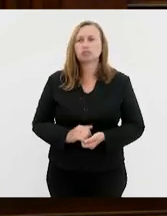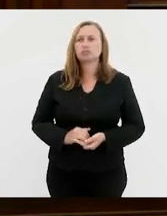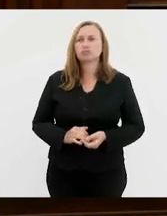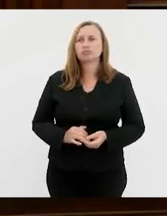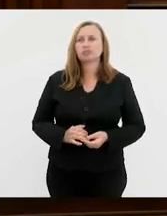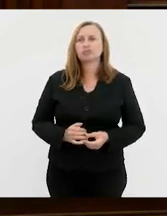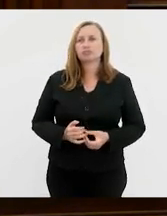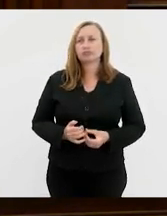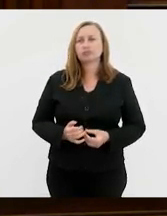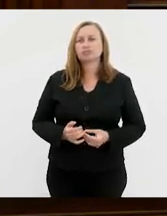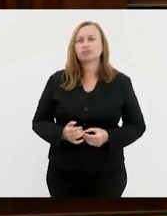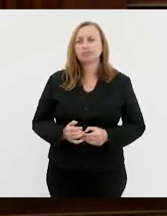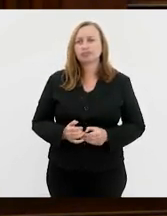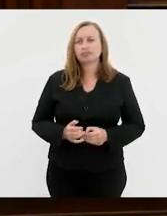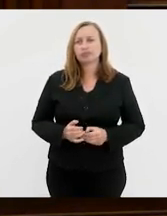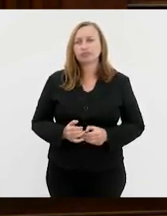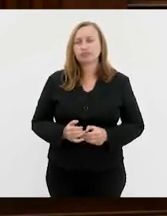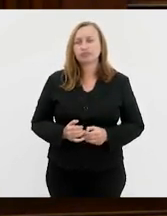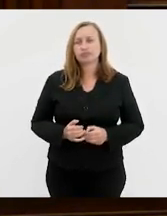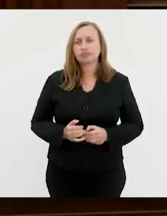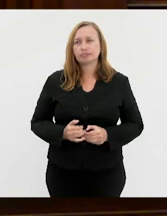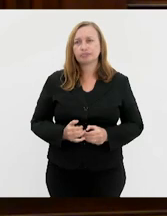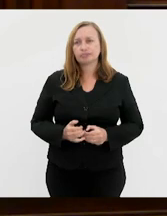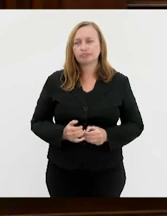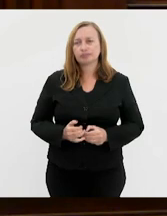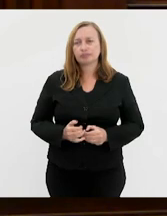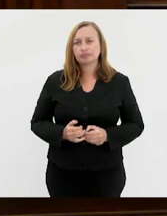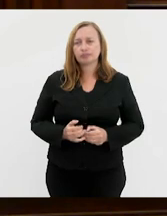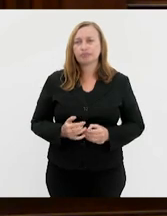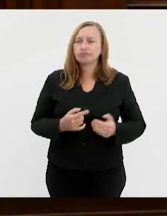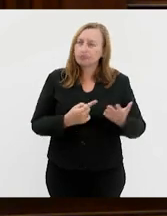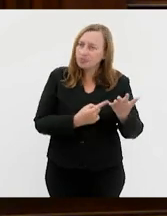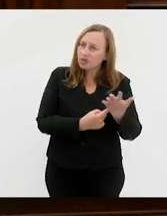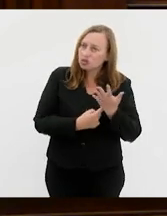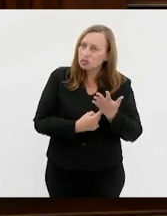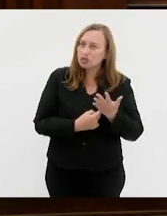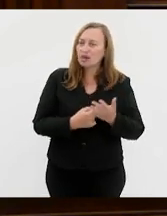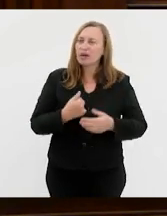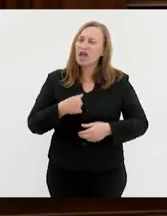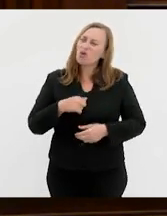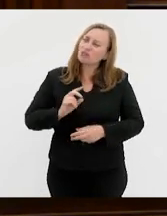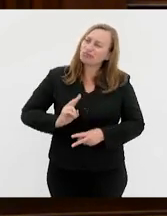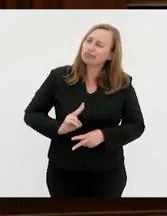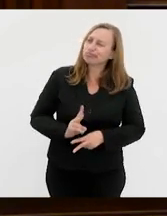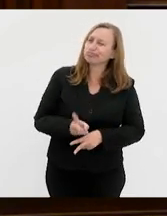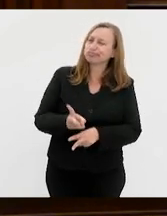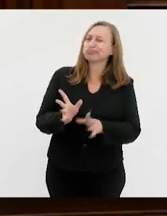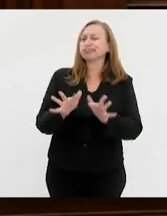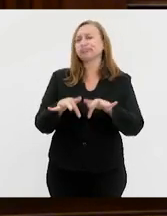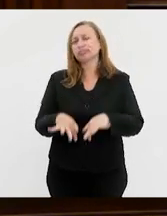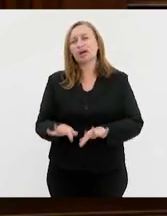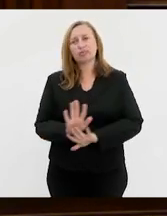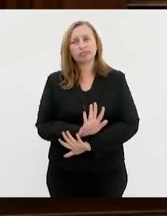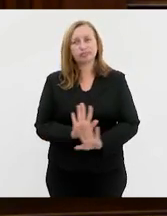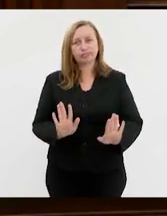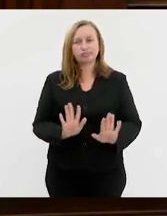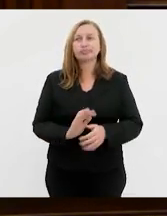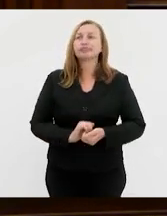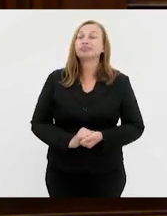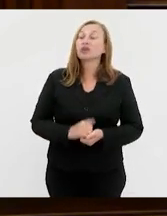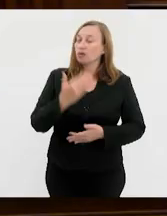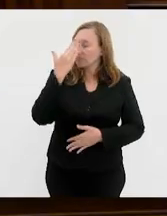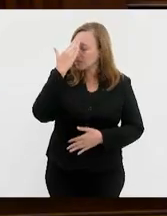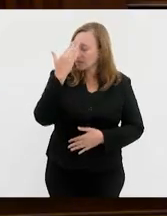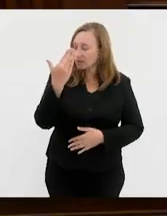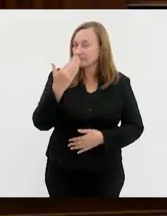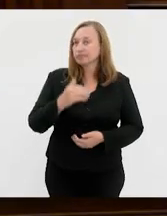que deu, né? Deu caminhamento, mas aí eu vou continuar e vou encerrar, senão vai dar rolo. Muito obrigado ao